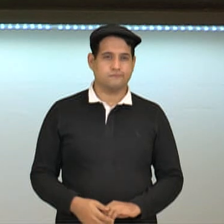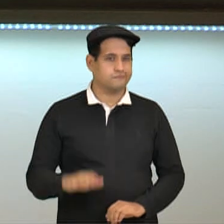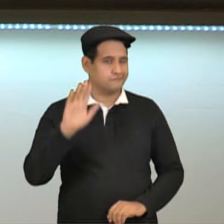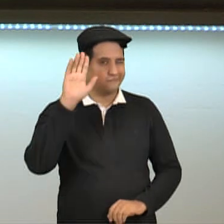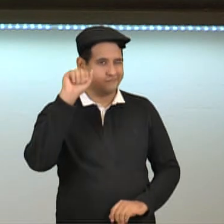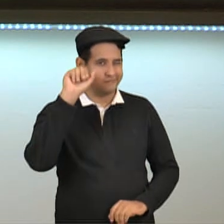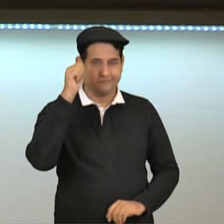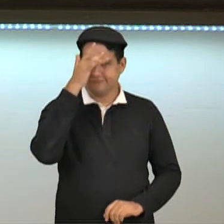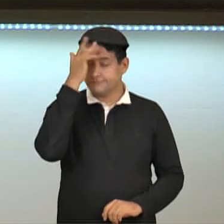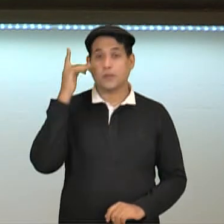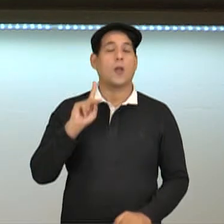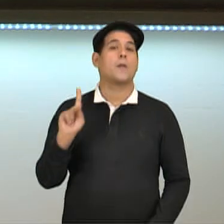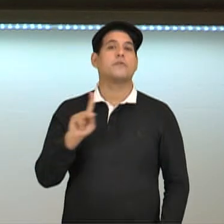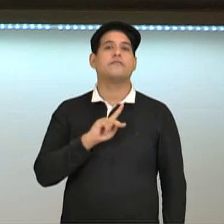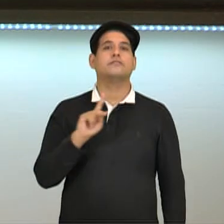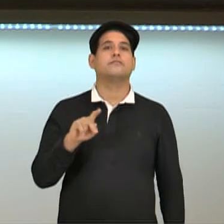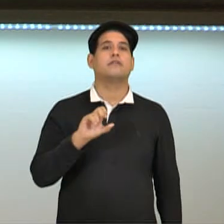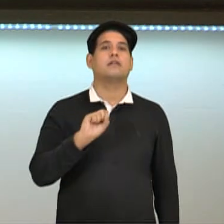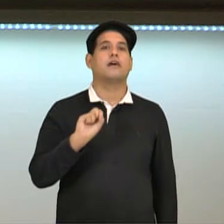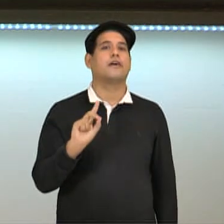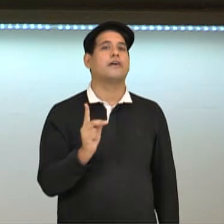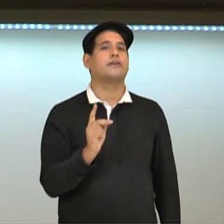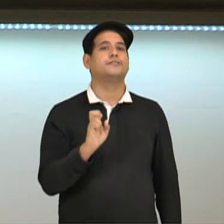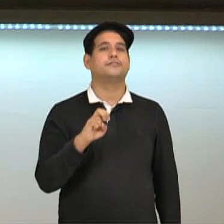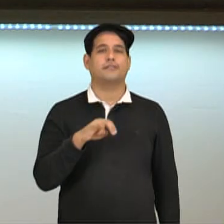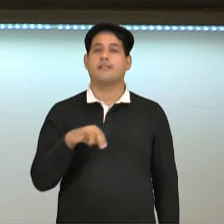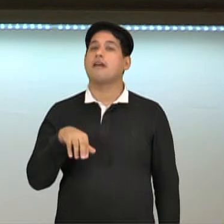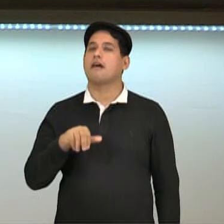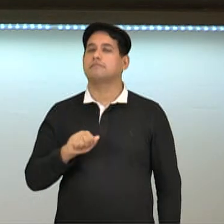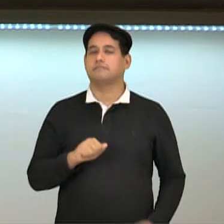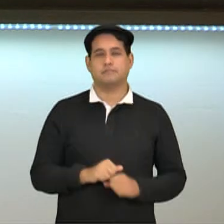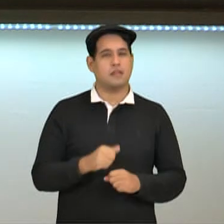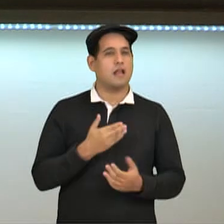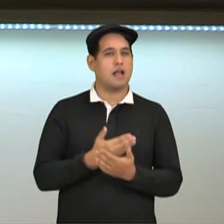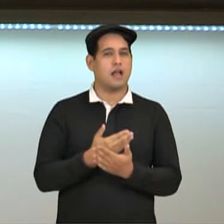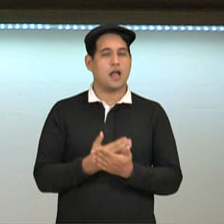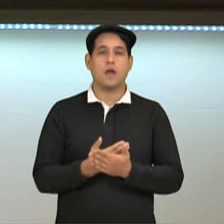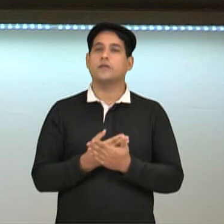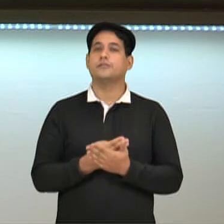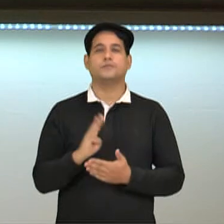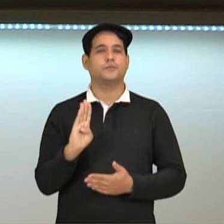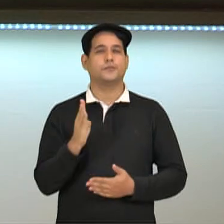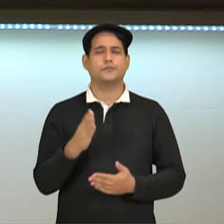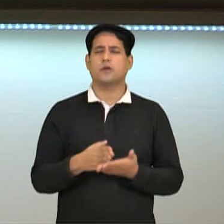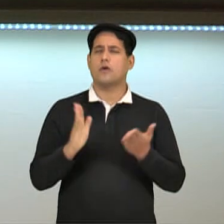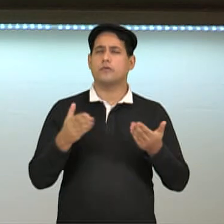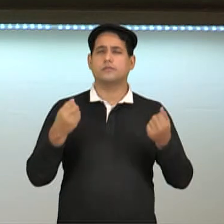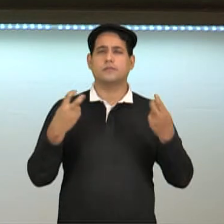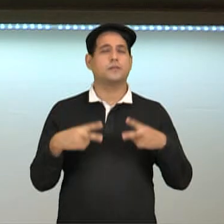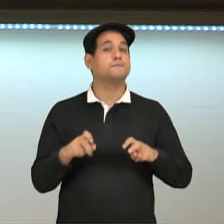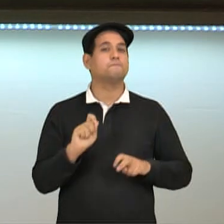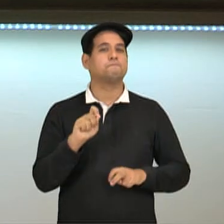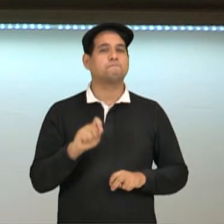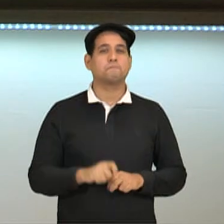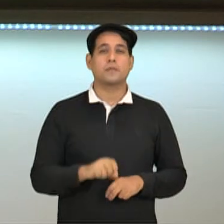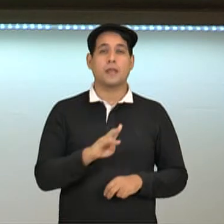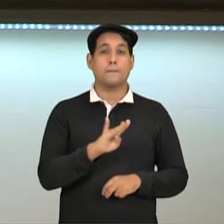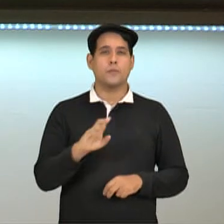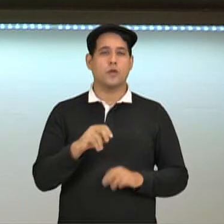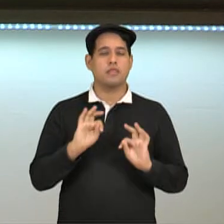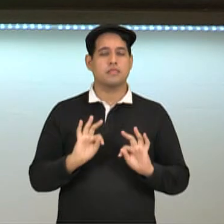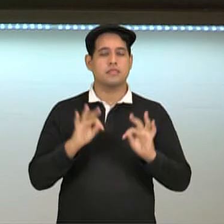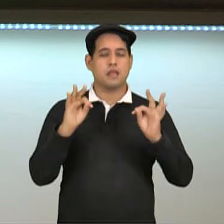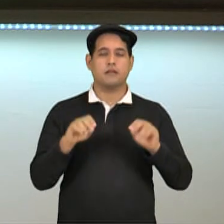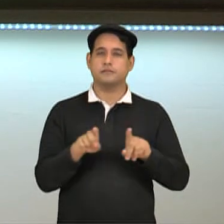Olá, galerinha! Professora Xênia, vamos juntos para mais uma aula de Biologia e hoje vamos falar um pouquinho sobre a